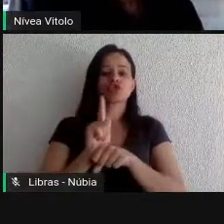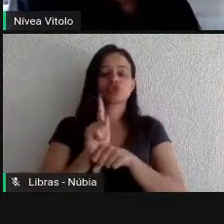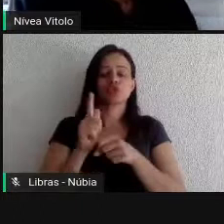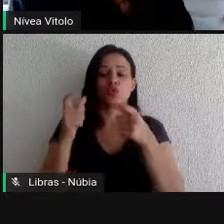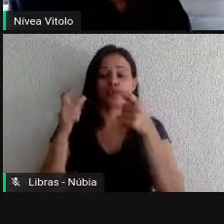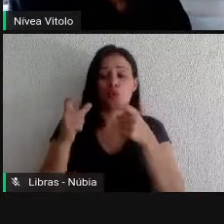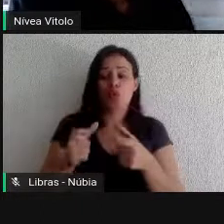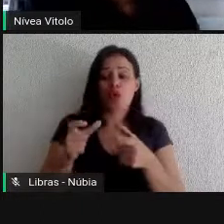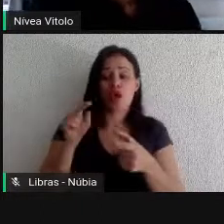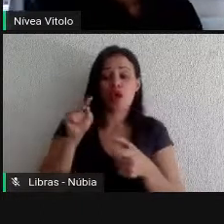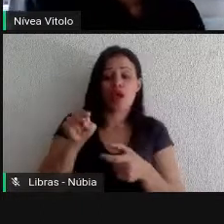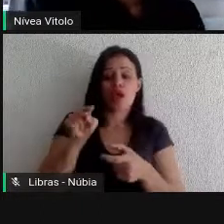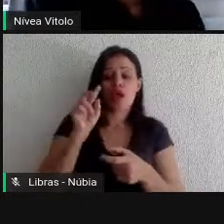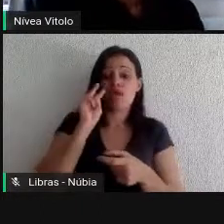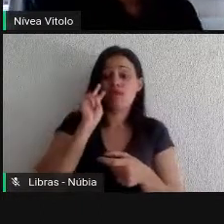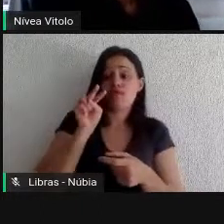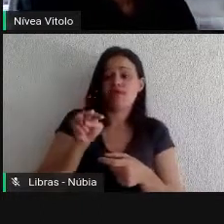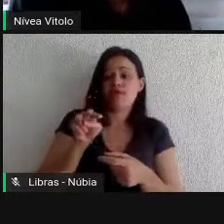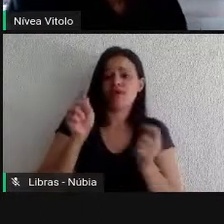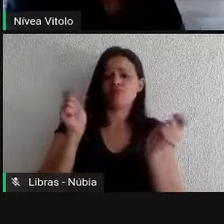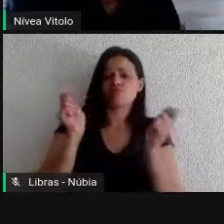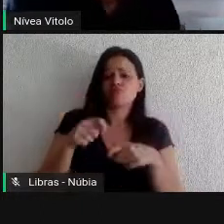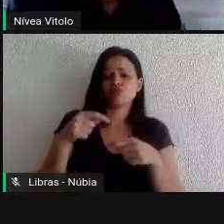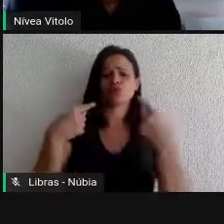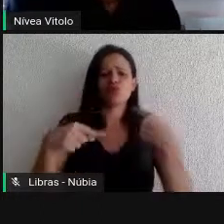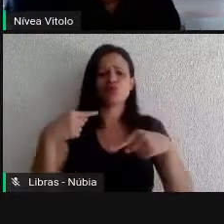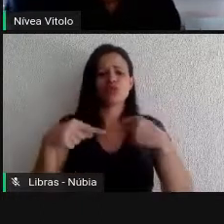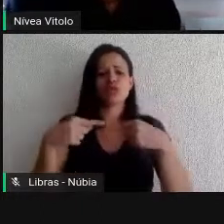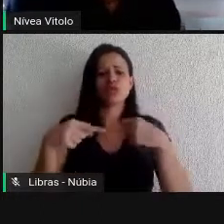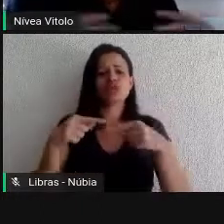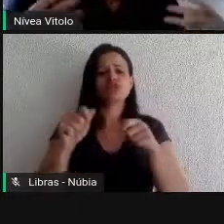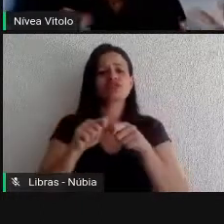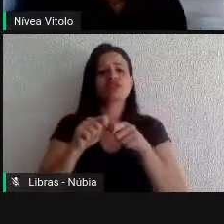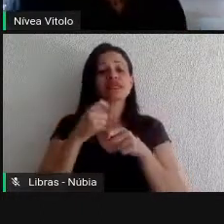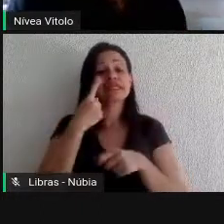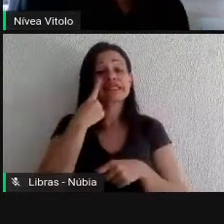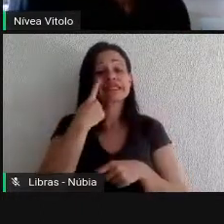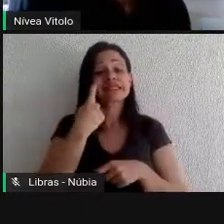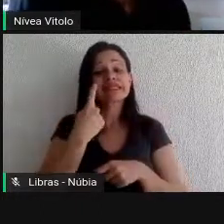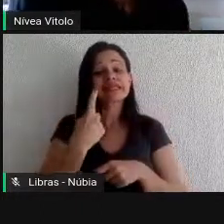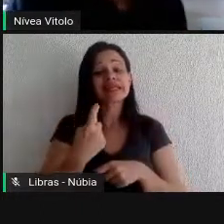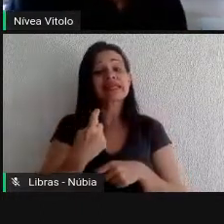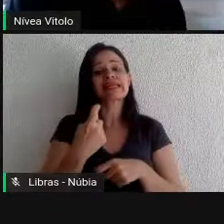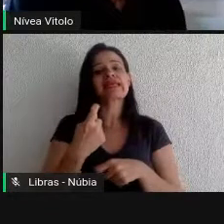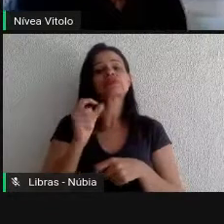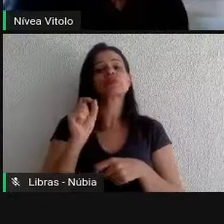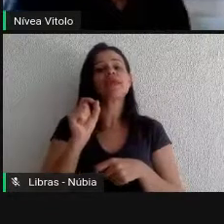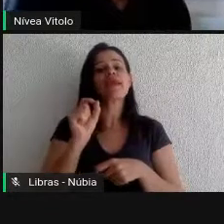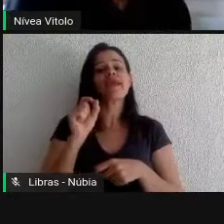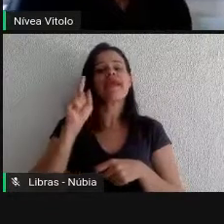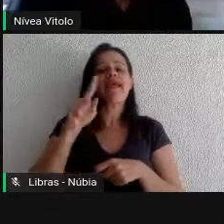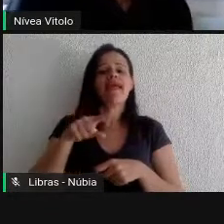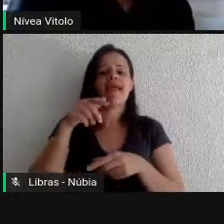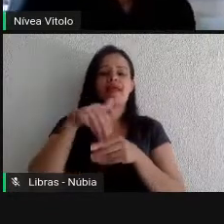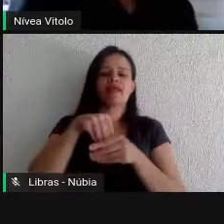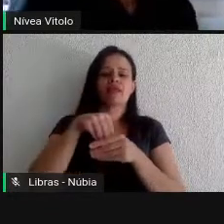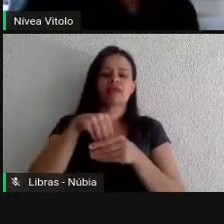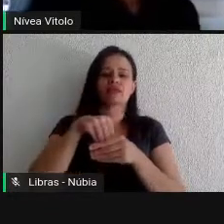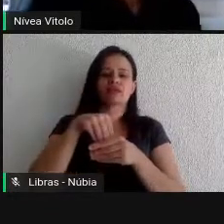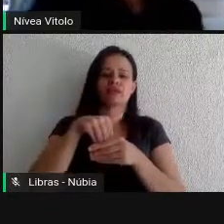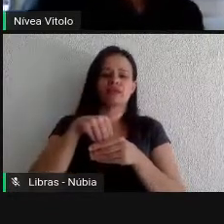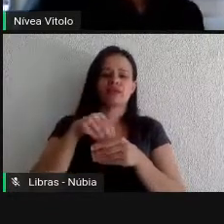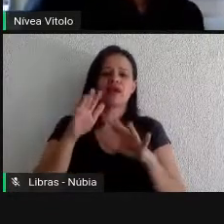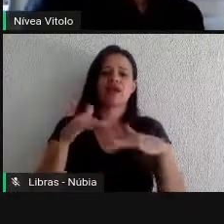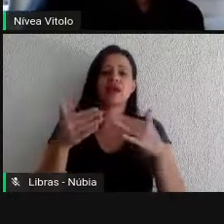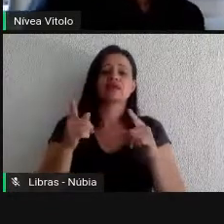daquela política possa operar a política de acordo com os interesses eleitorais. Então, e no